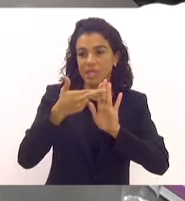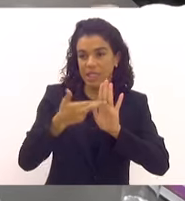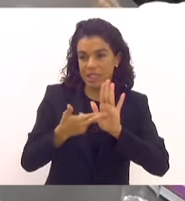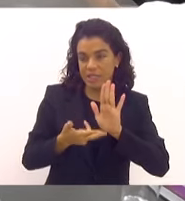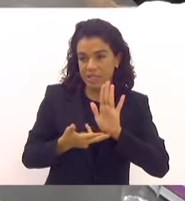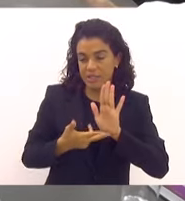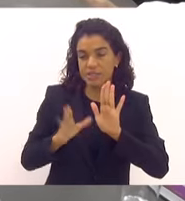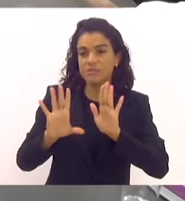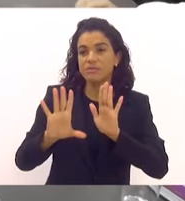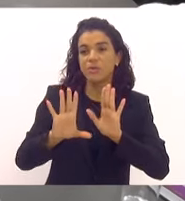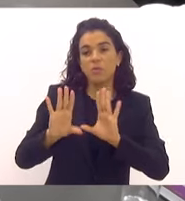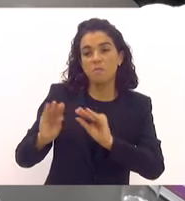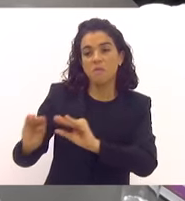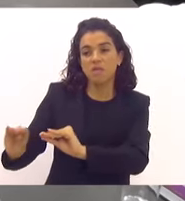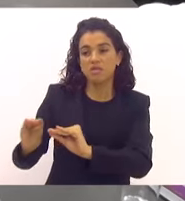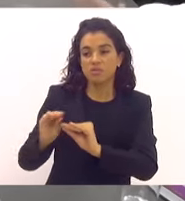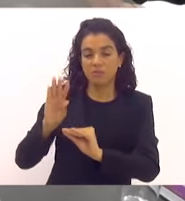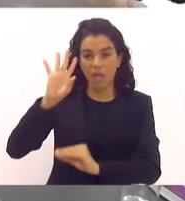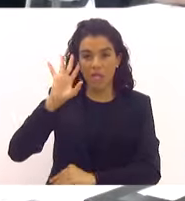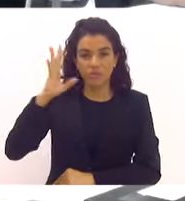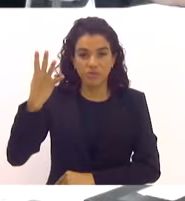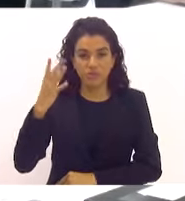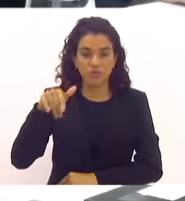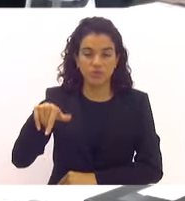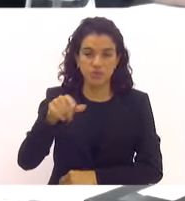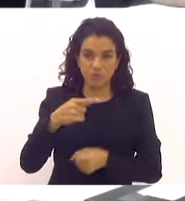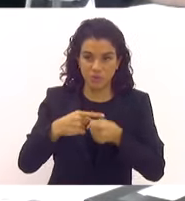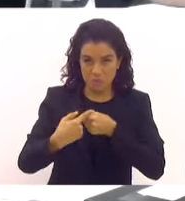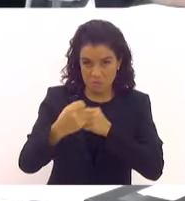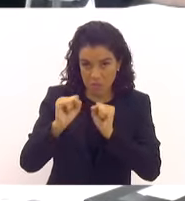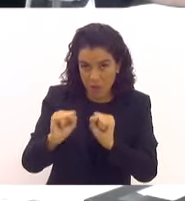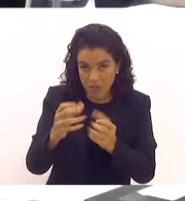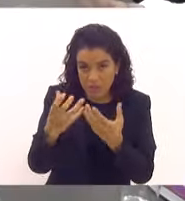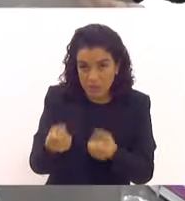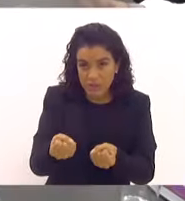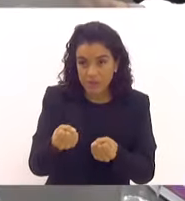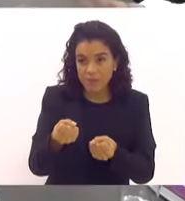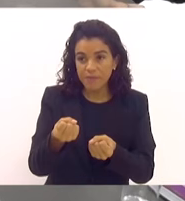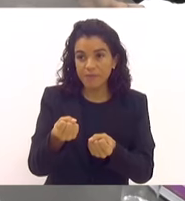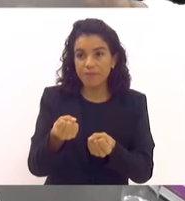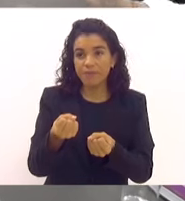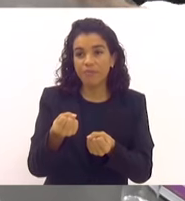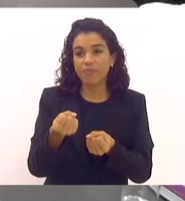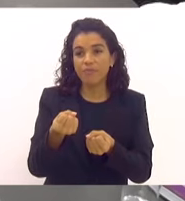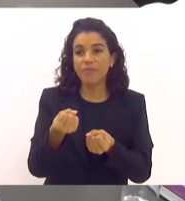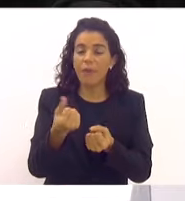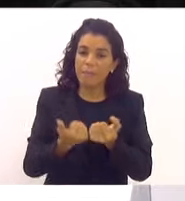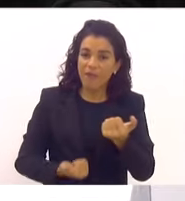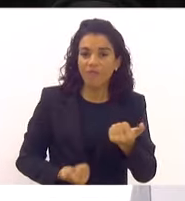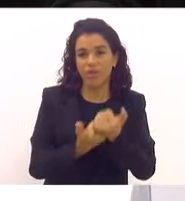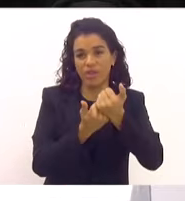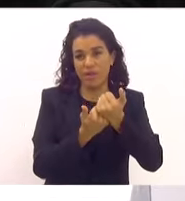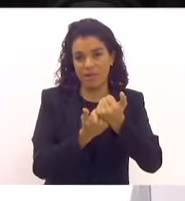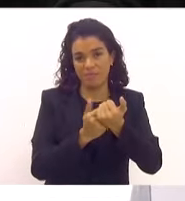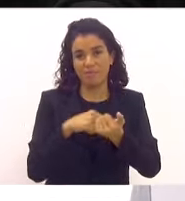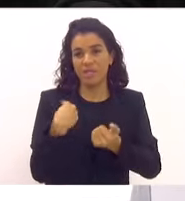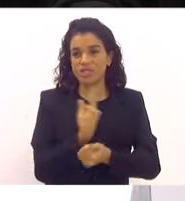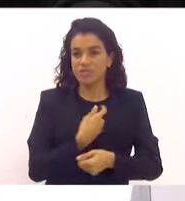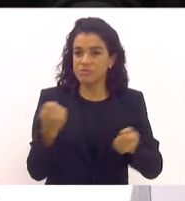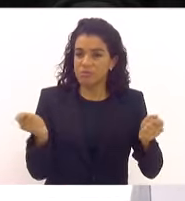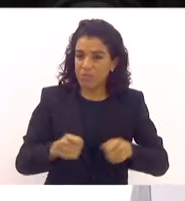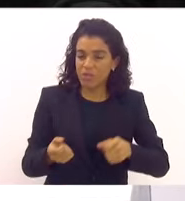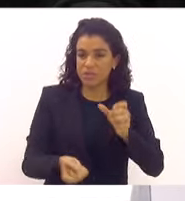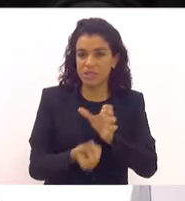a competência municipal, chega a um consenso do texto. Pode ser dessa forma, deputado? Até para criar um hábito de fortalecimento nosso, né? Que a gente possa